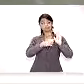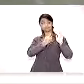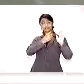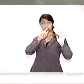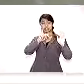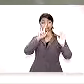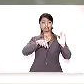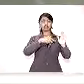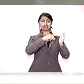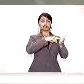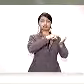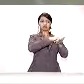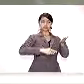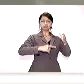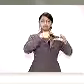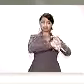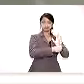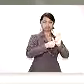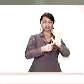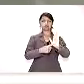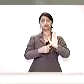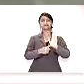recurso ordinário interposto por